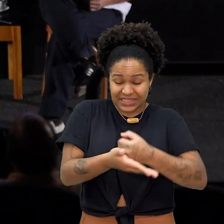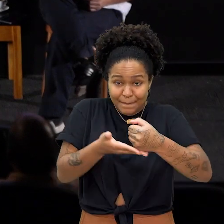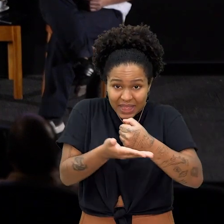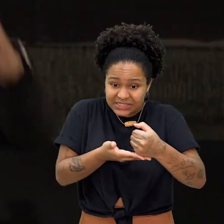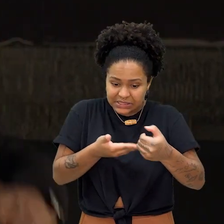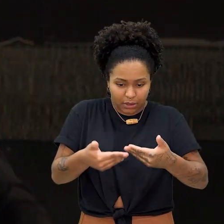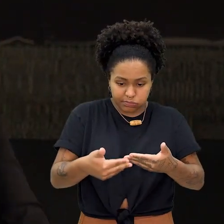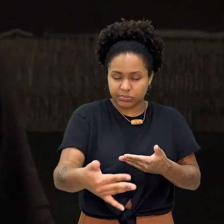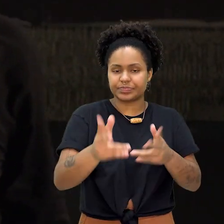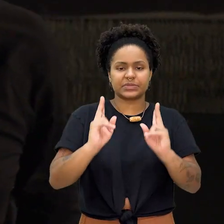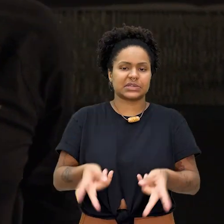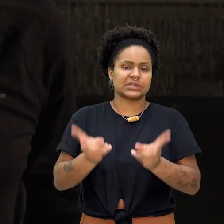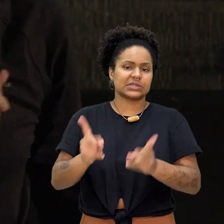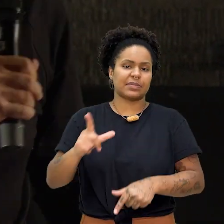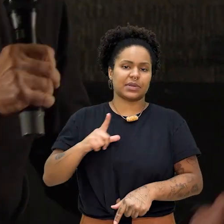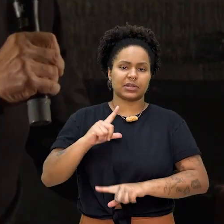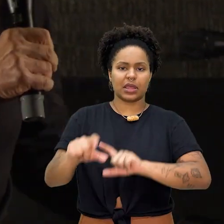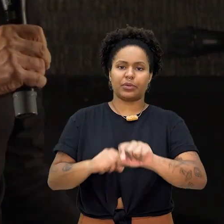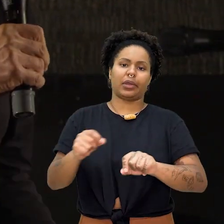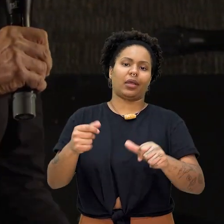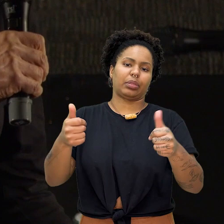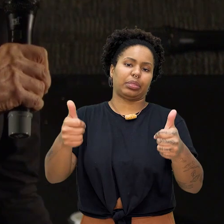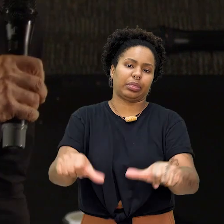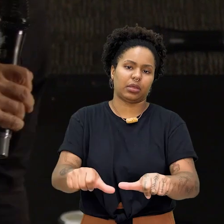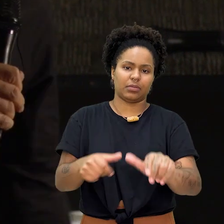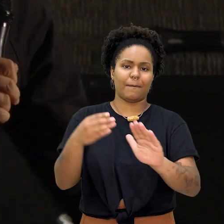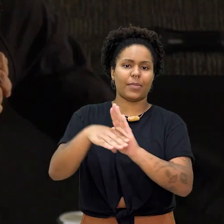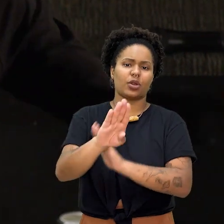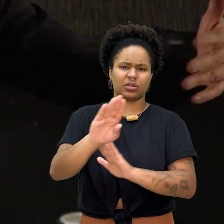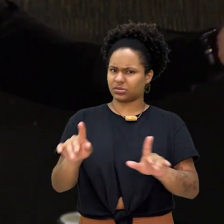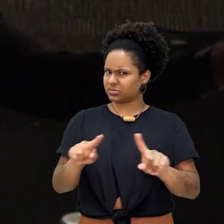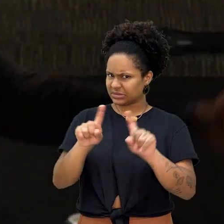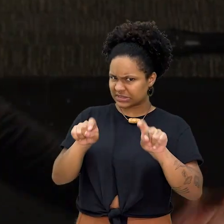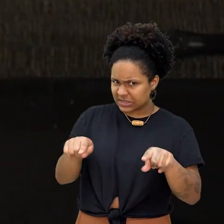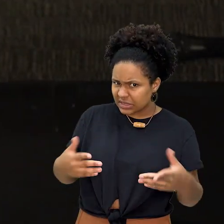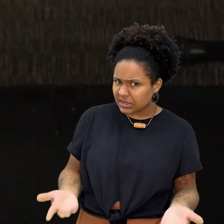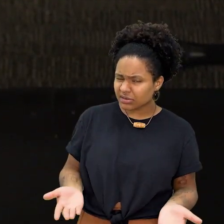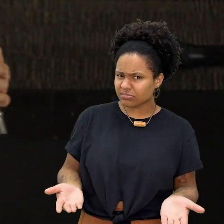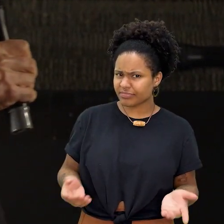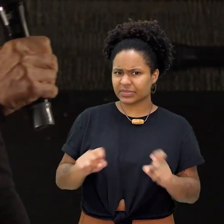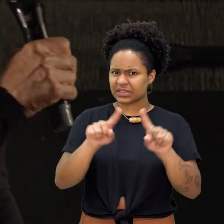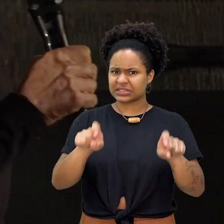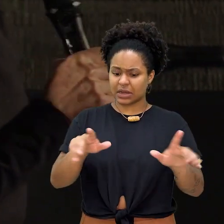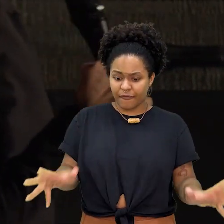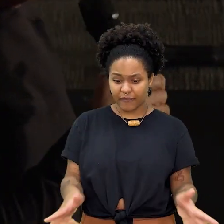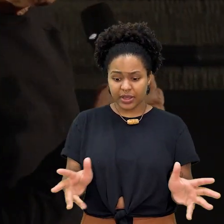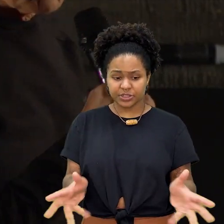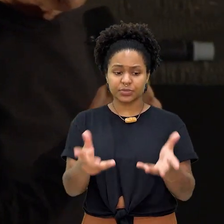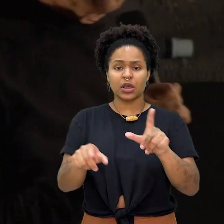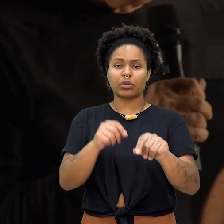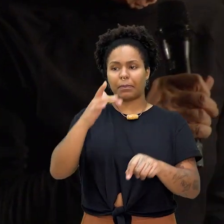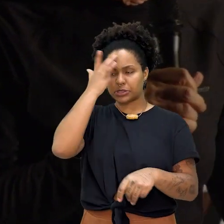diante, sempre haverá o estímulo ao progresso. Será mesmo? Será que não vai estimular